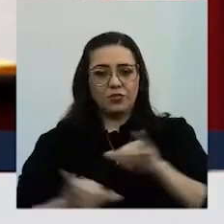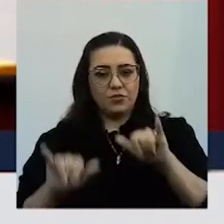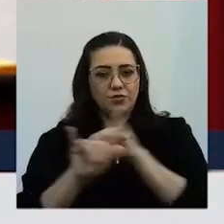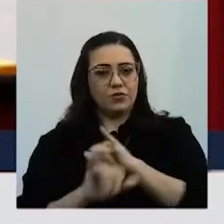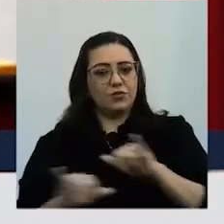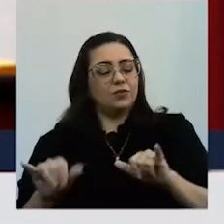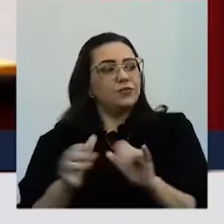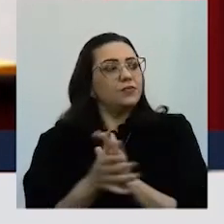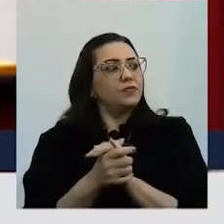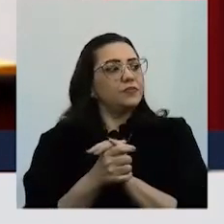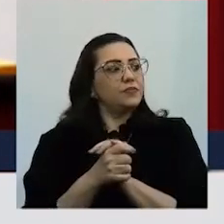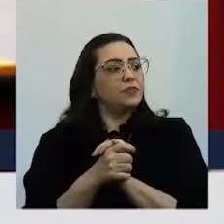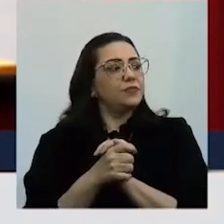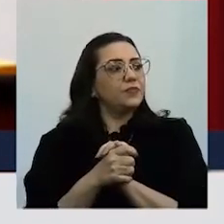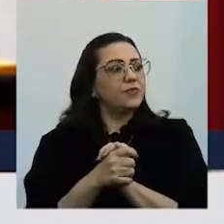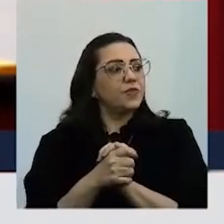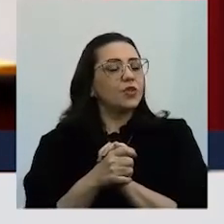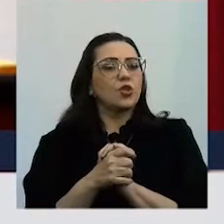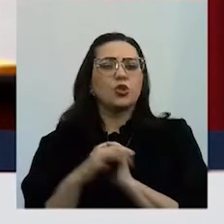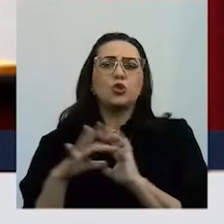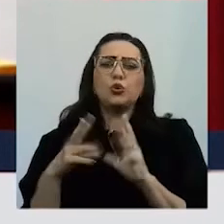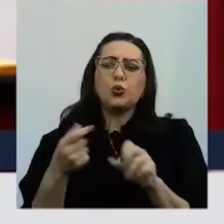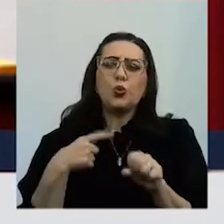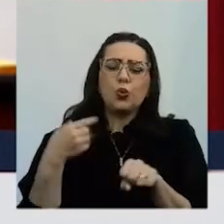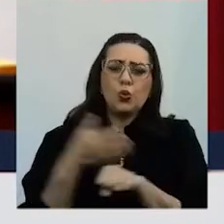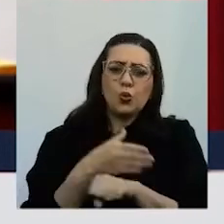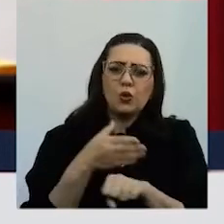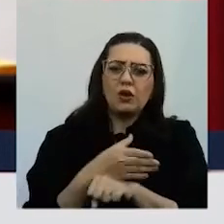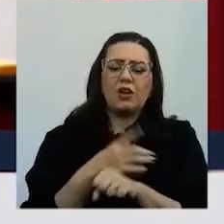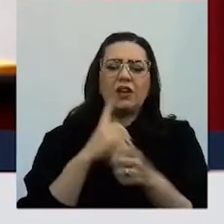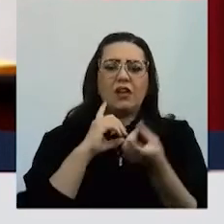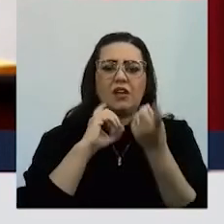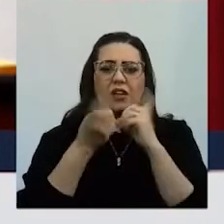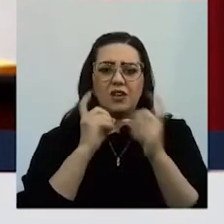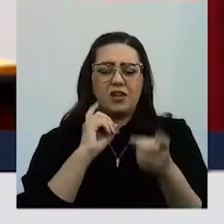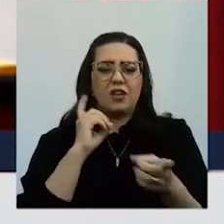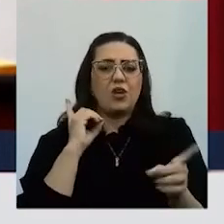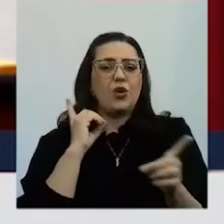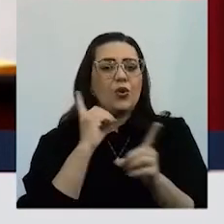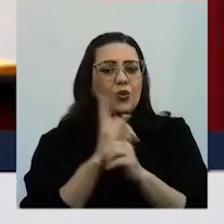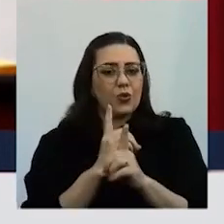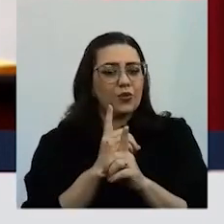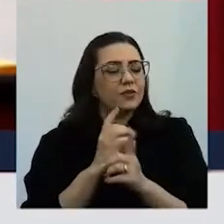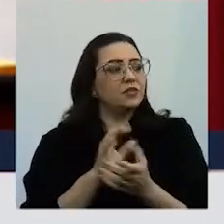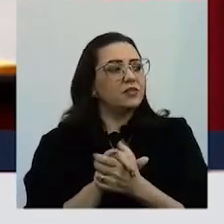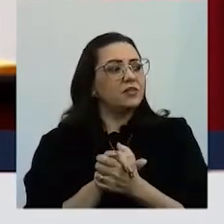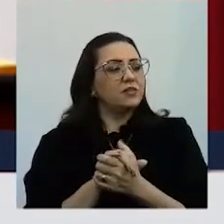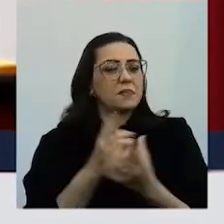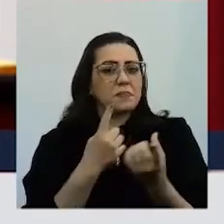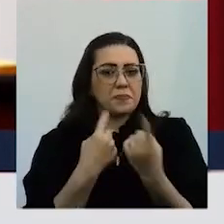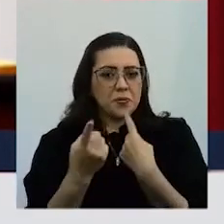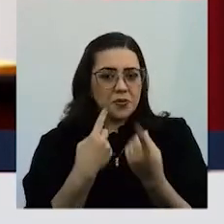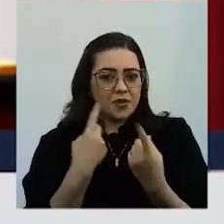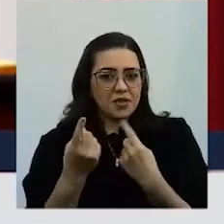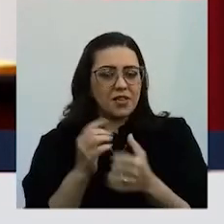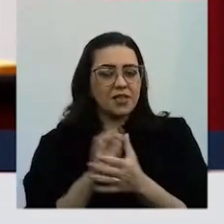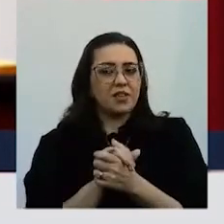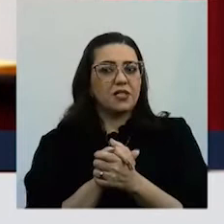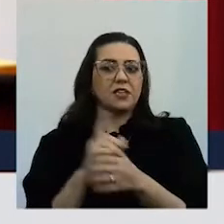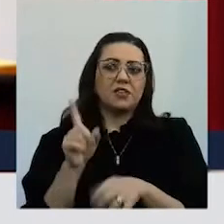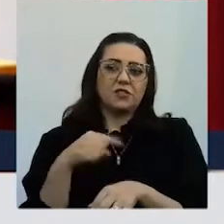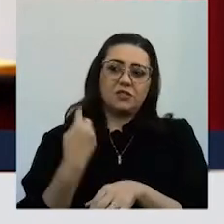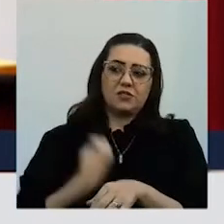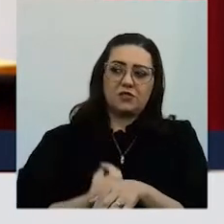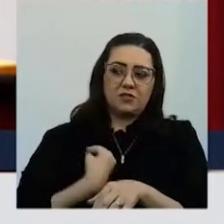município. Em todos os eventos, reuniões, encontros, debates,